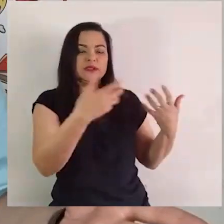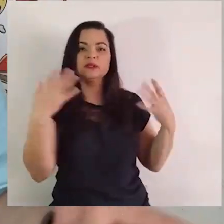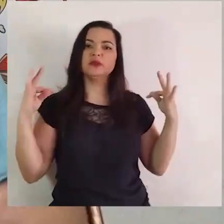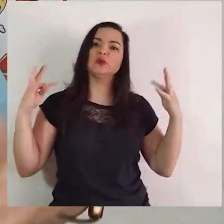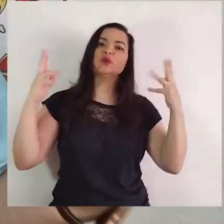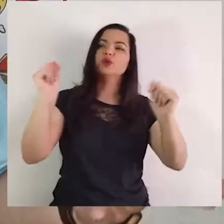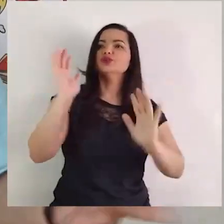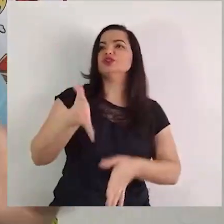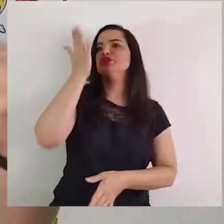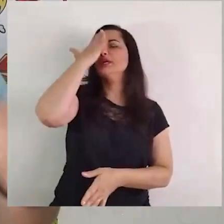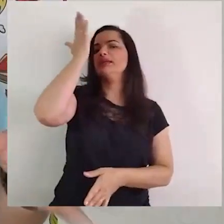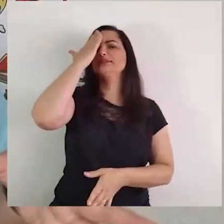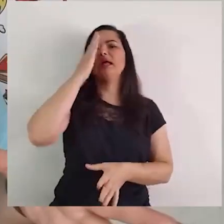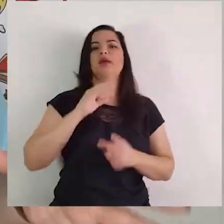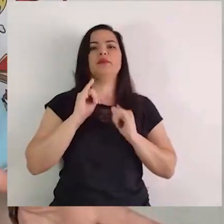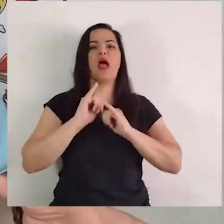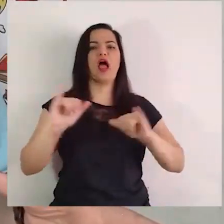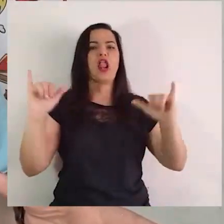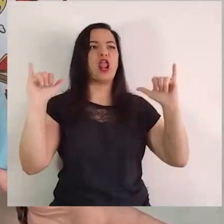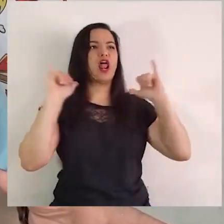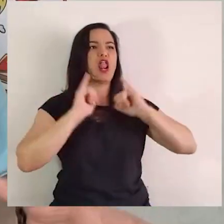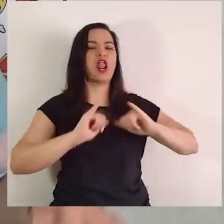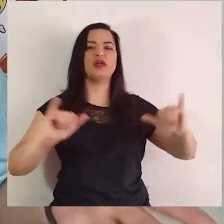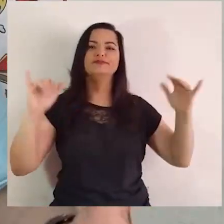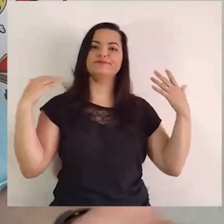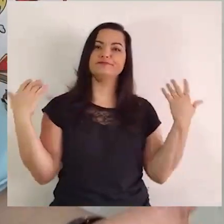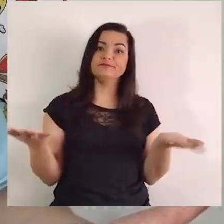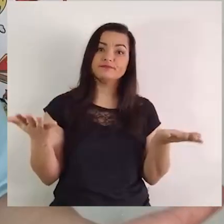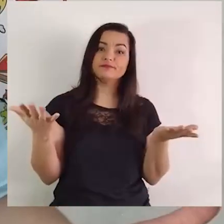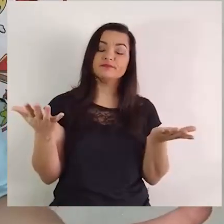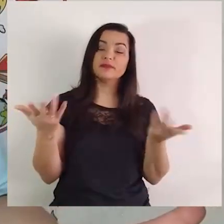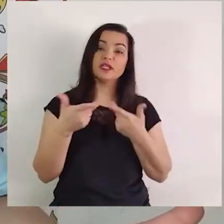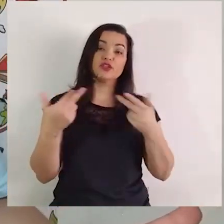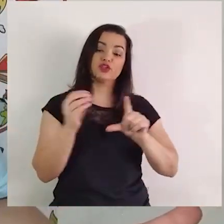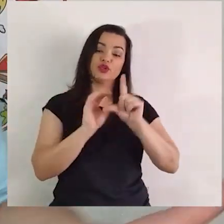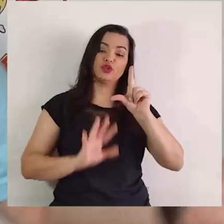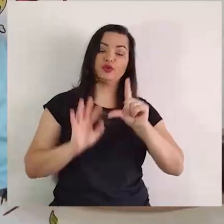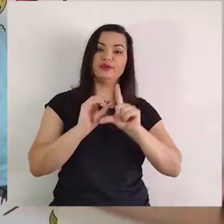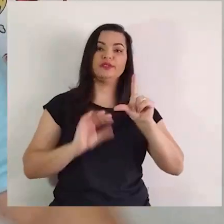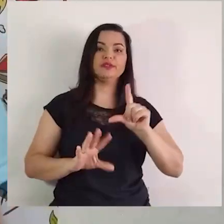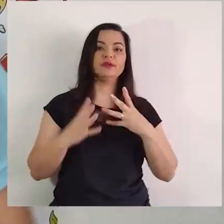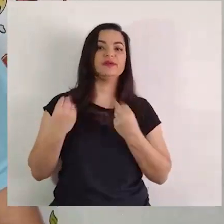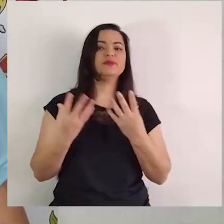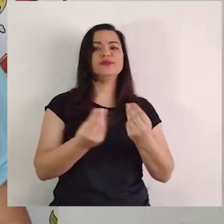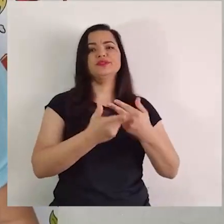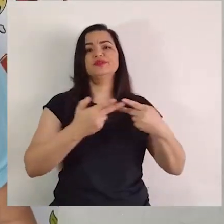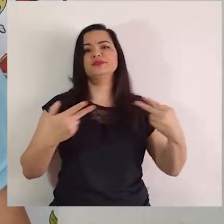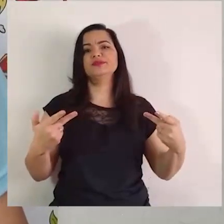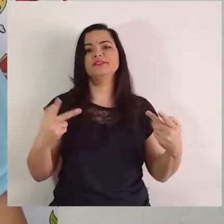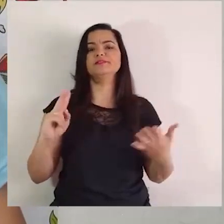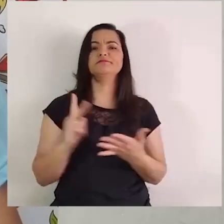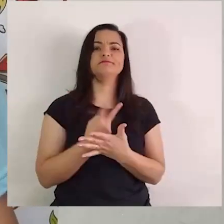a mentira, todo mundo já está na boca do povo, e aí o que está sendo compartilhado é um monte